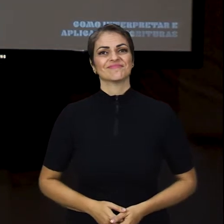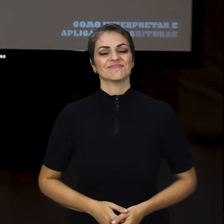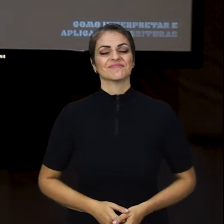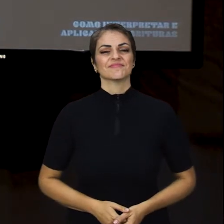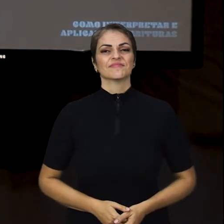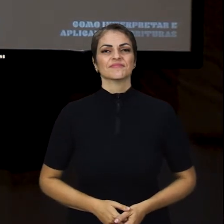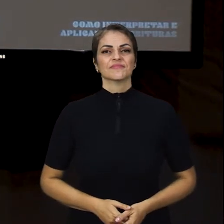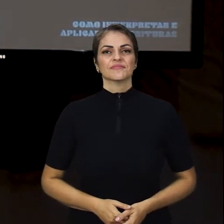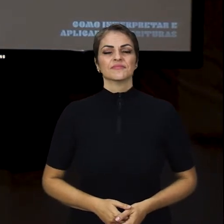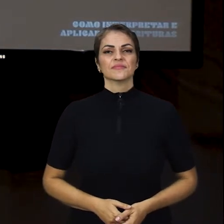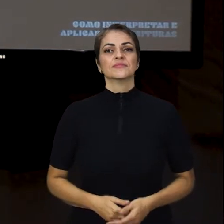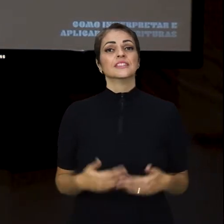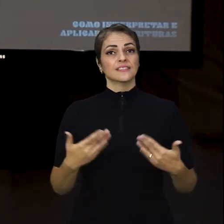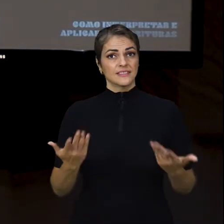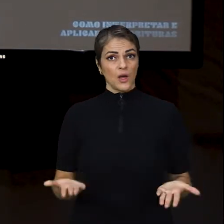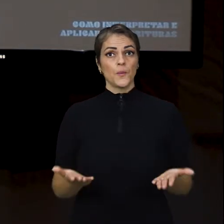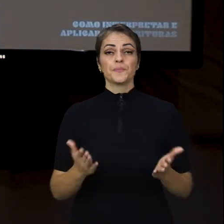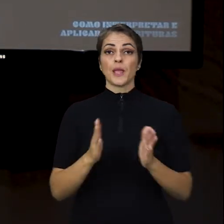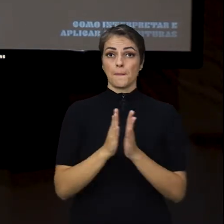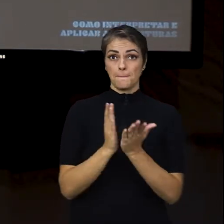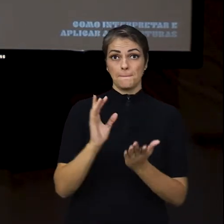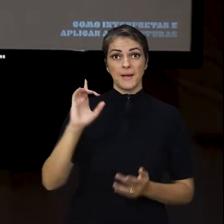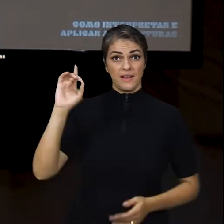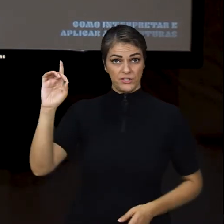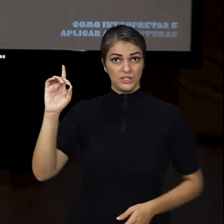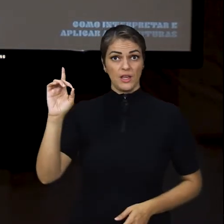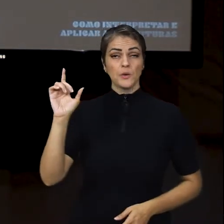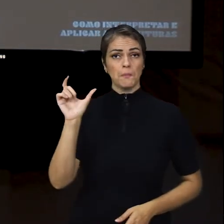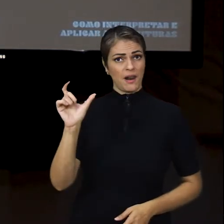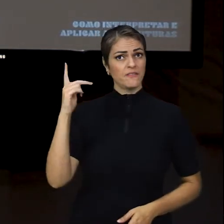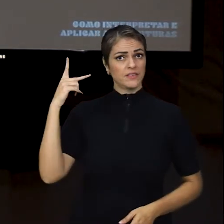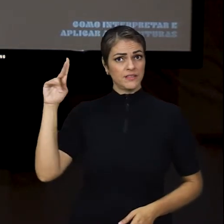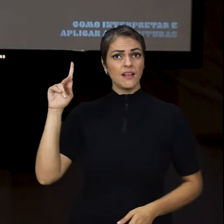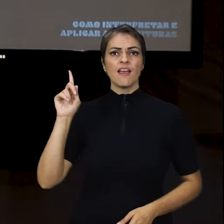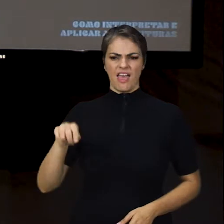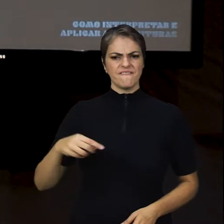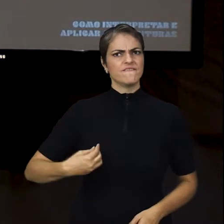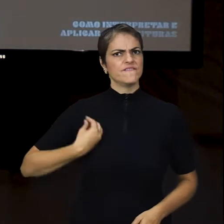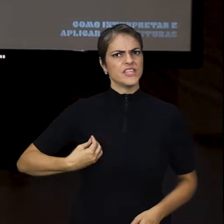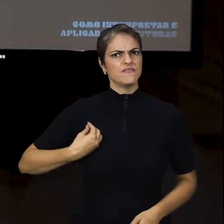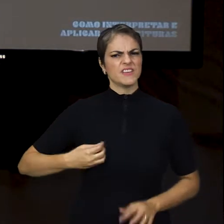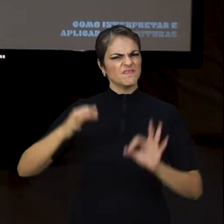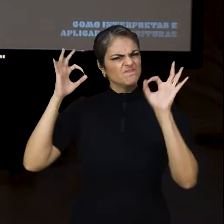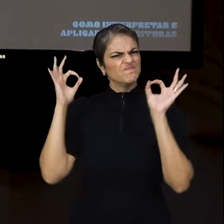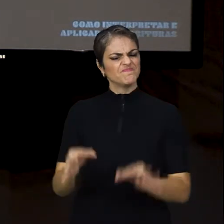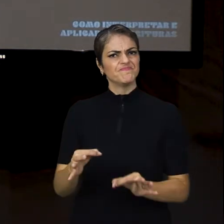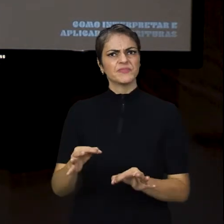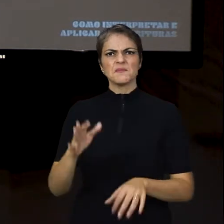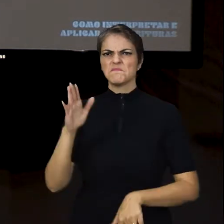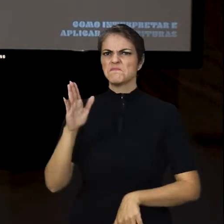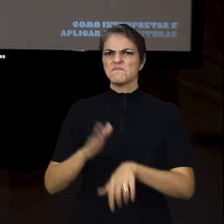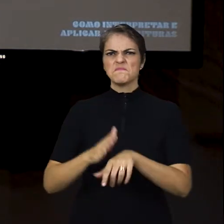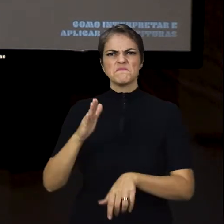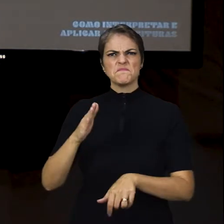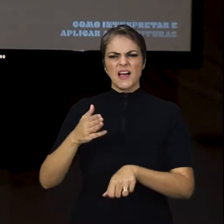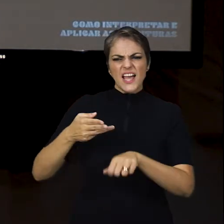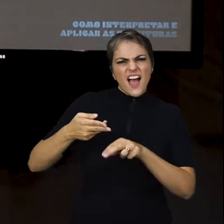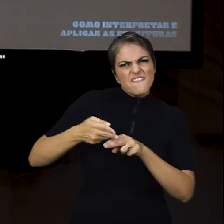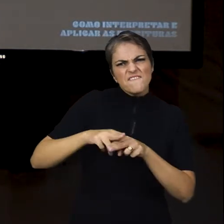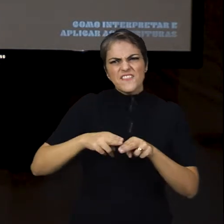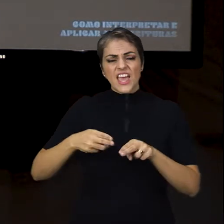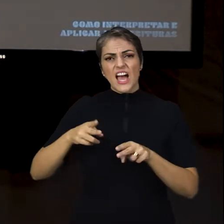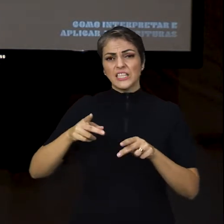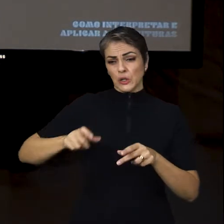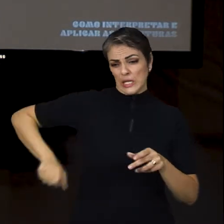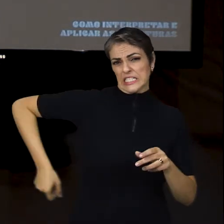diz assim: pois a palavra de Deus é viva e eficaz, e mais afiada que qualquer espada de 2